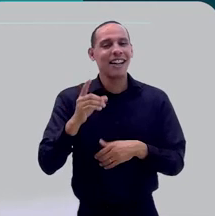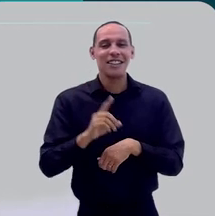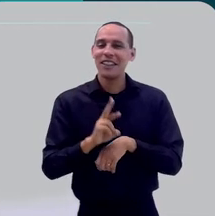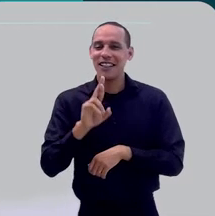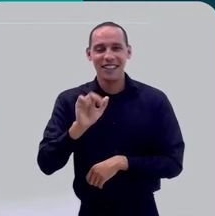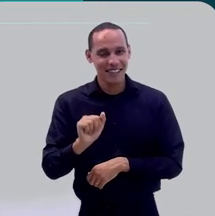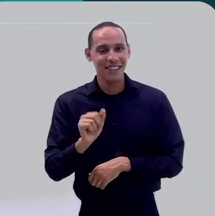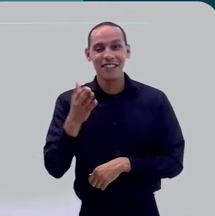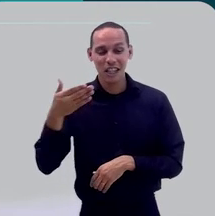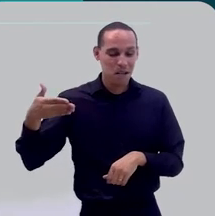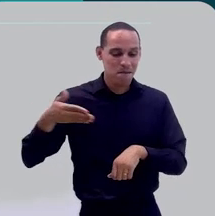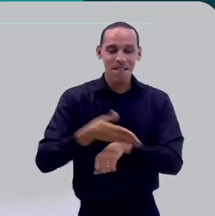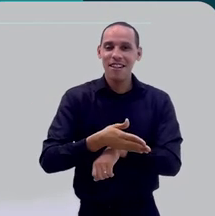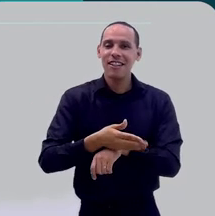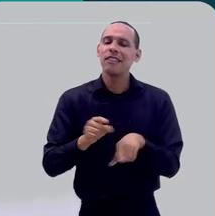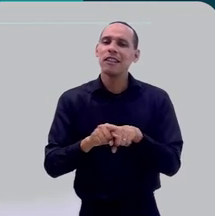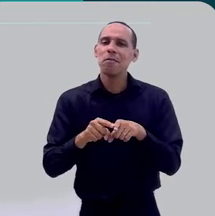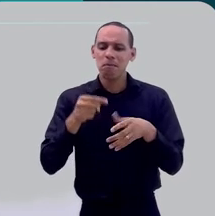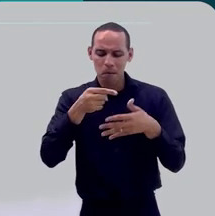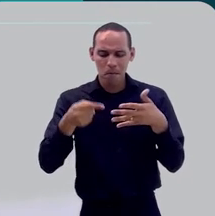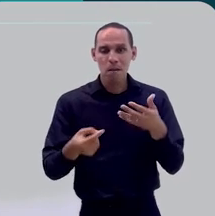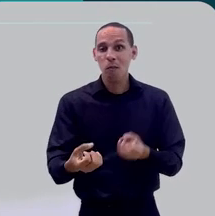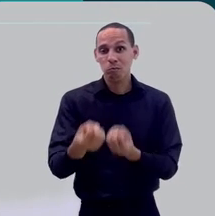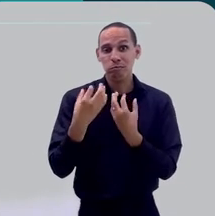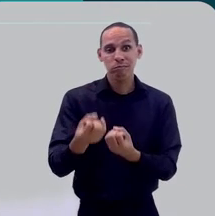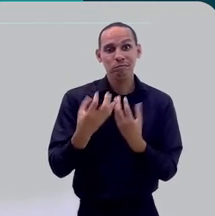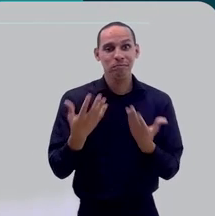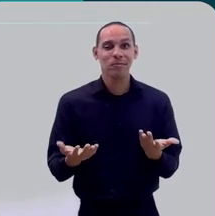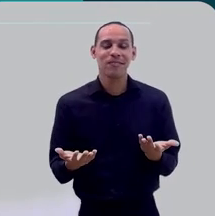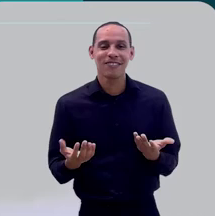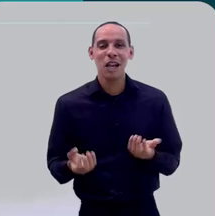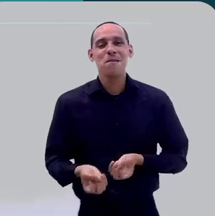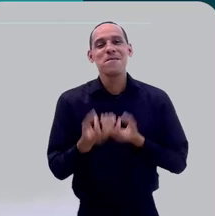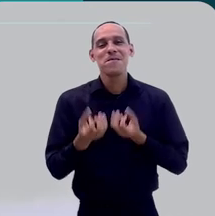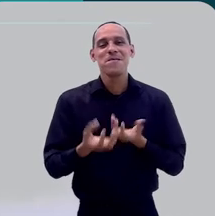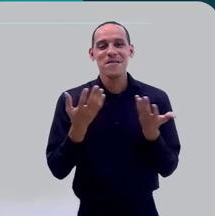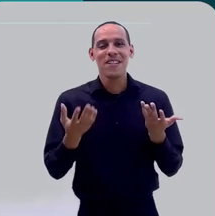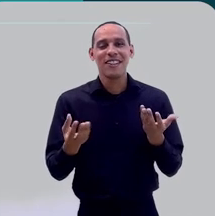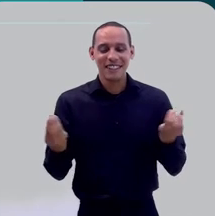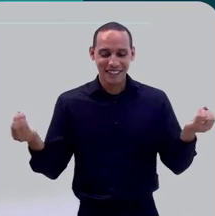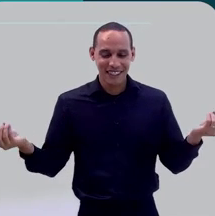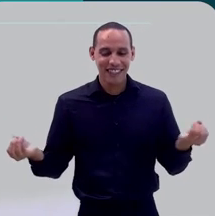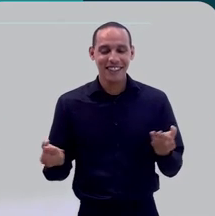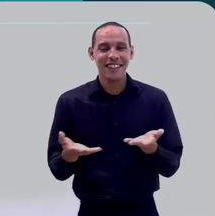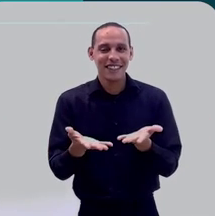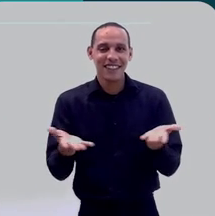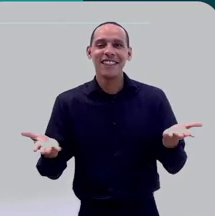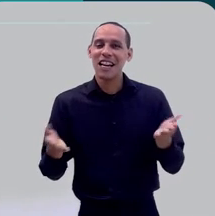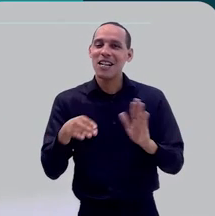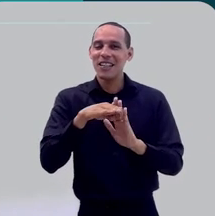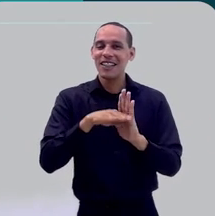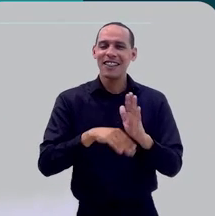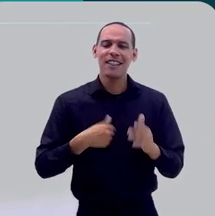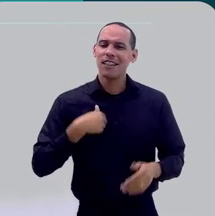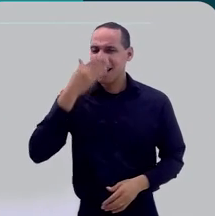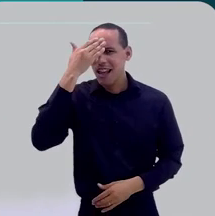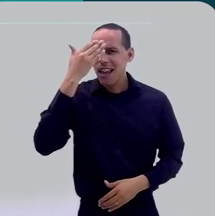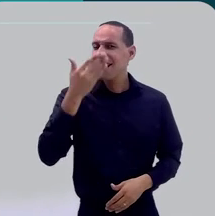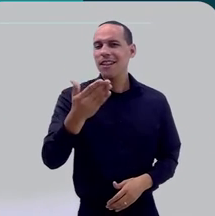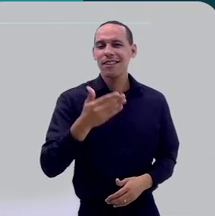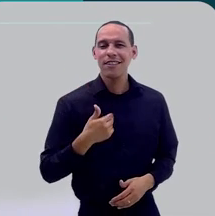muitíssimo obrigado pela participação da senhora, por todos esses ensinamentos aqui e essas informações que foram trazidas hoje no